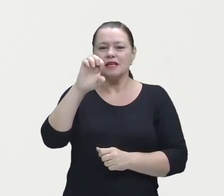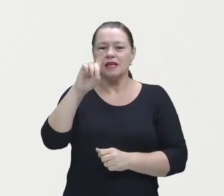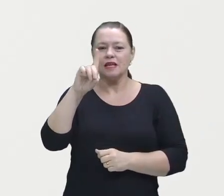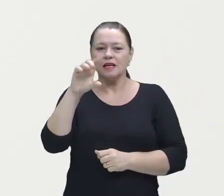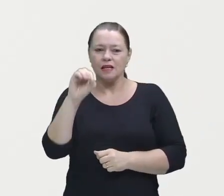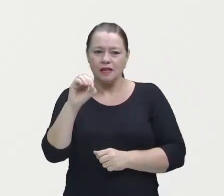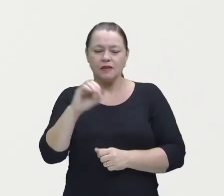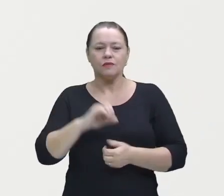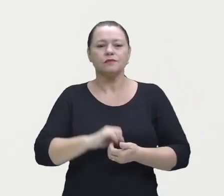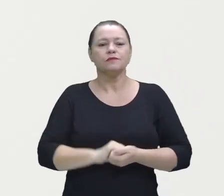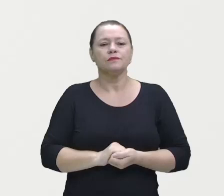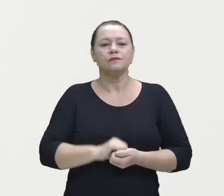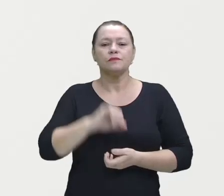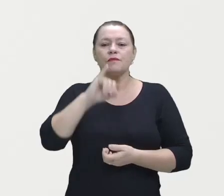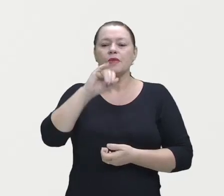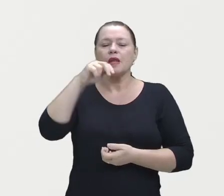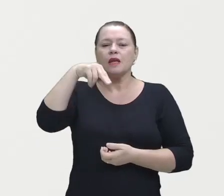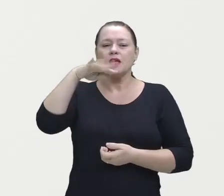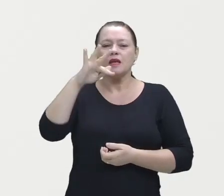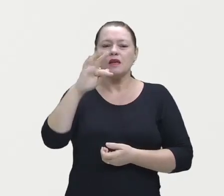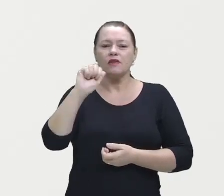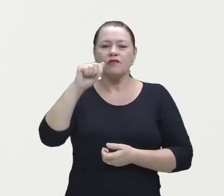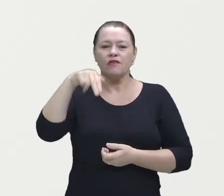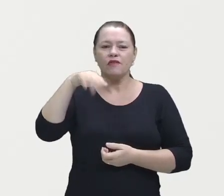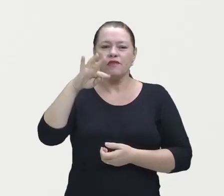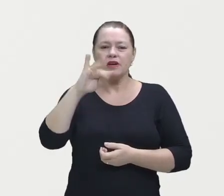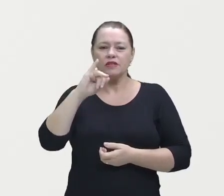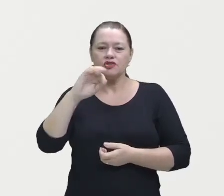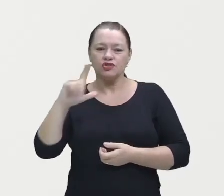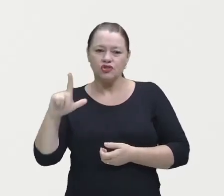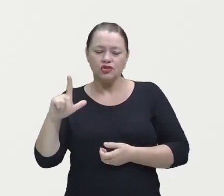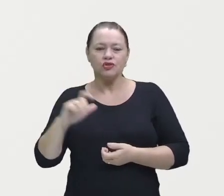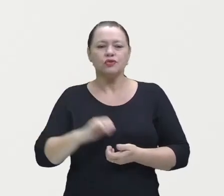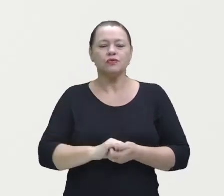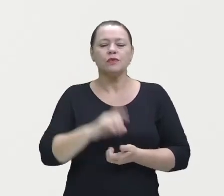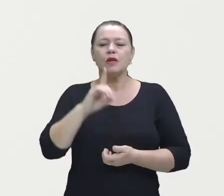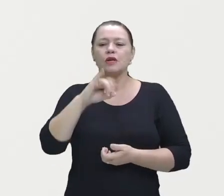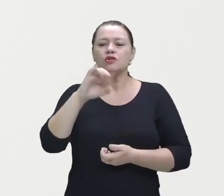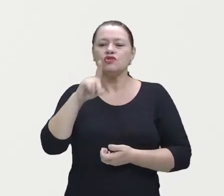nós temos infantil.